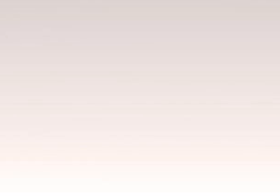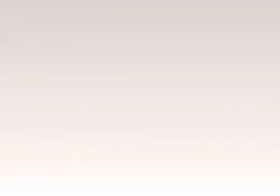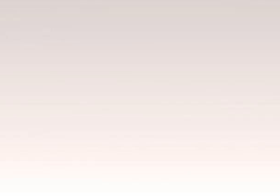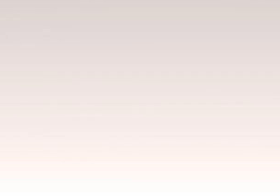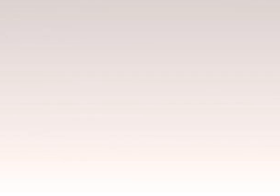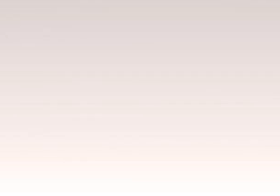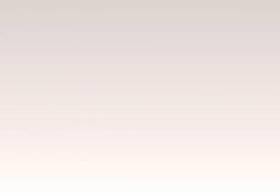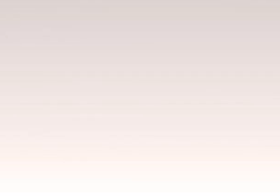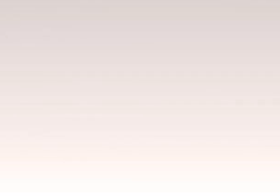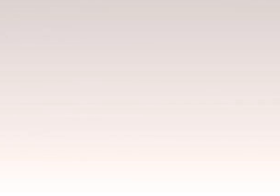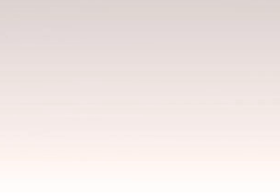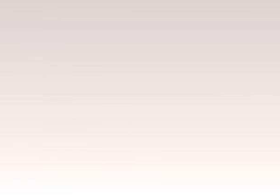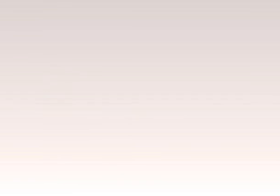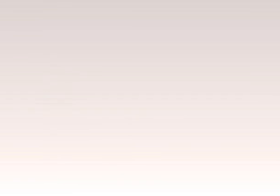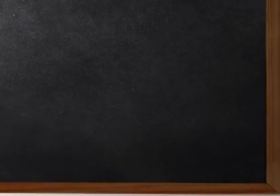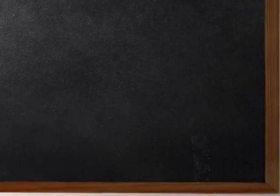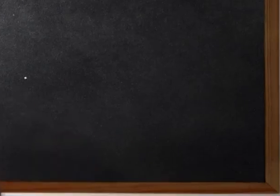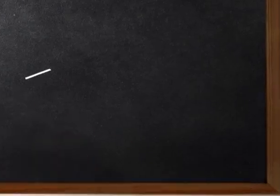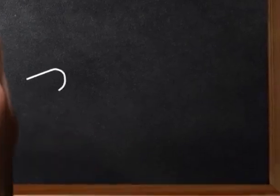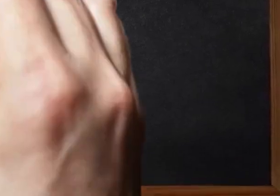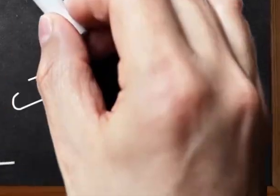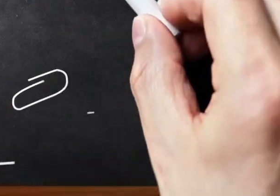E aí